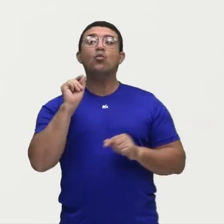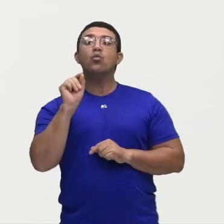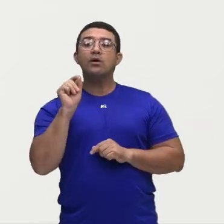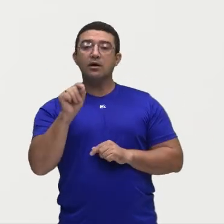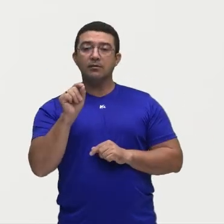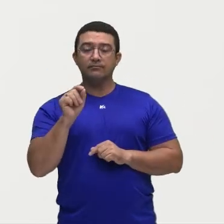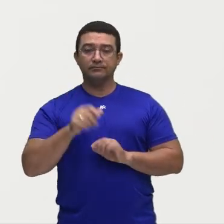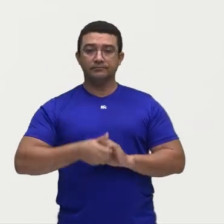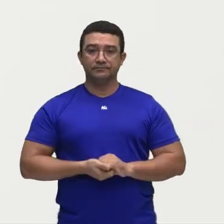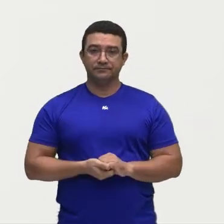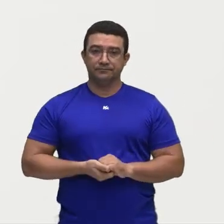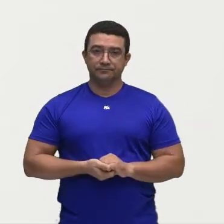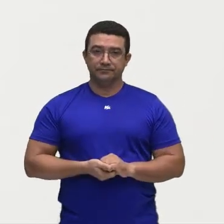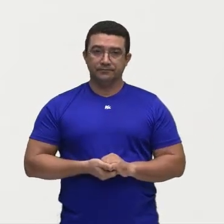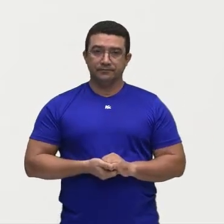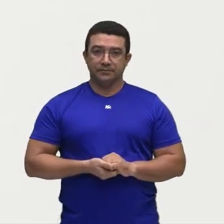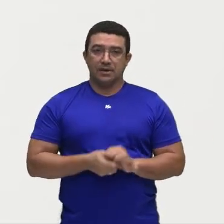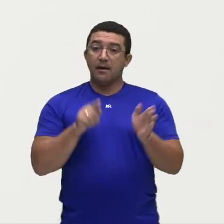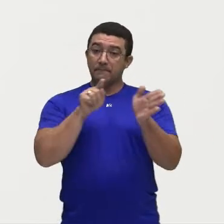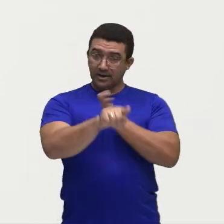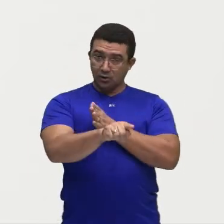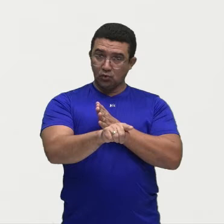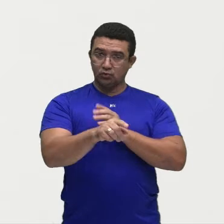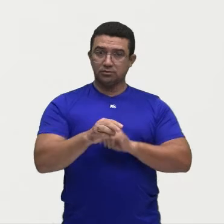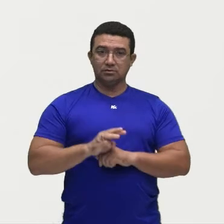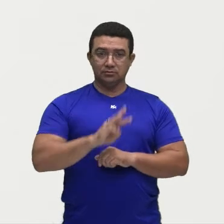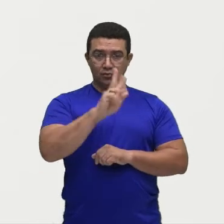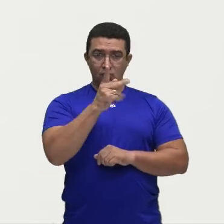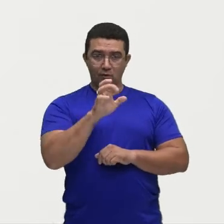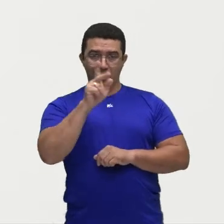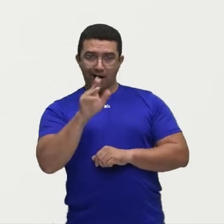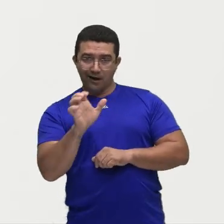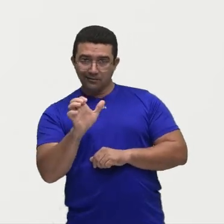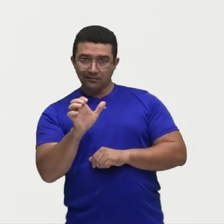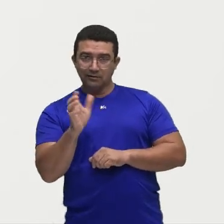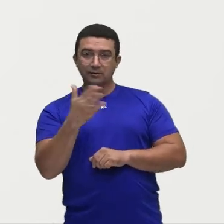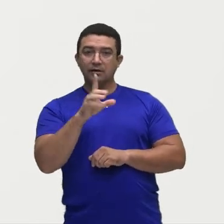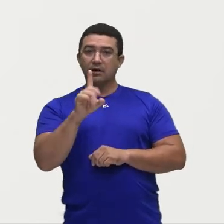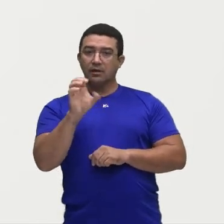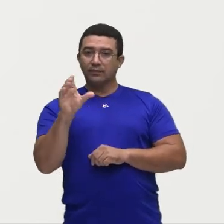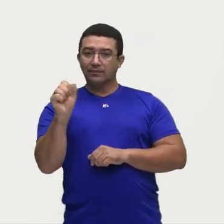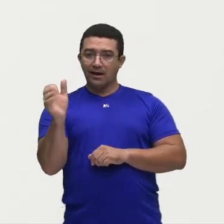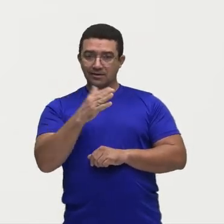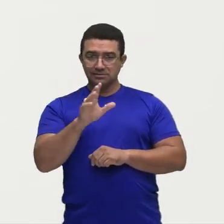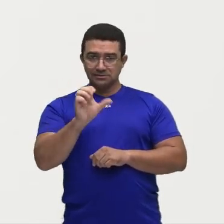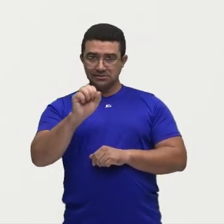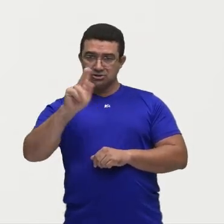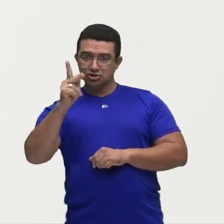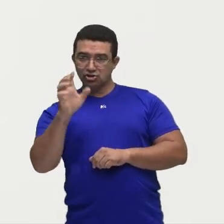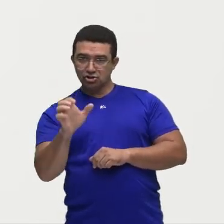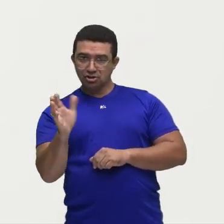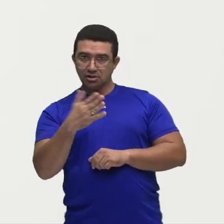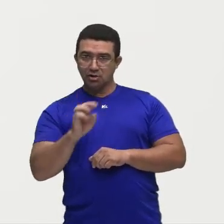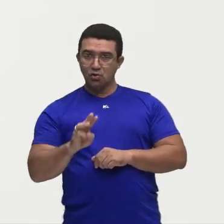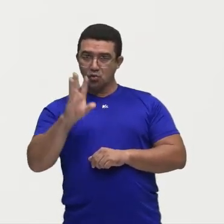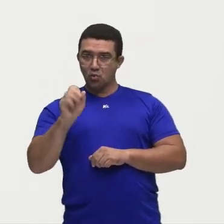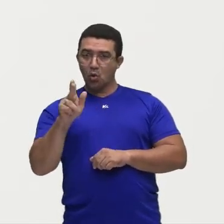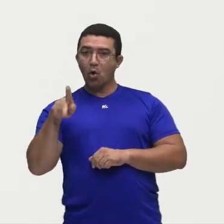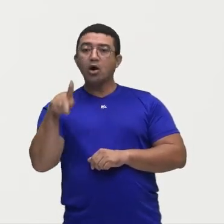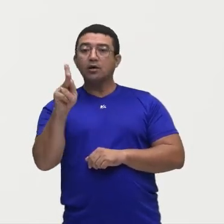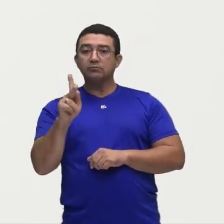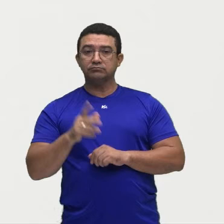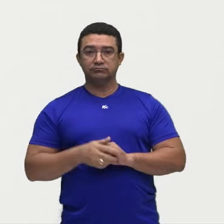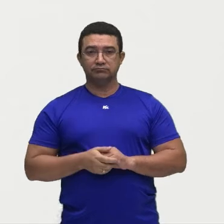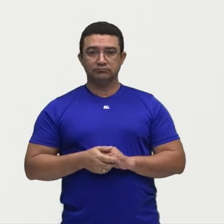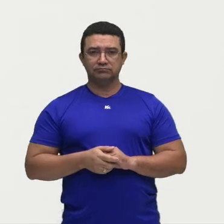do exemplo agora é com where. A pergunta ficou, where does she work? Por que